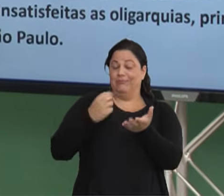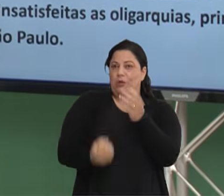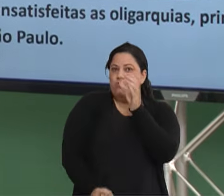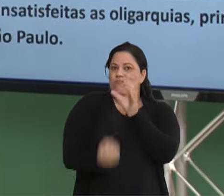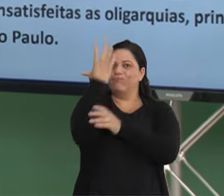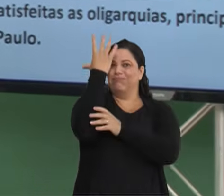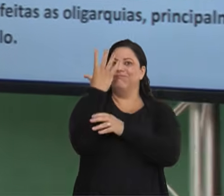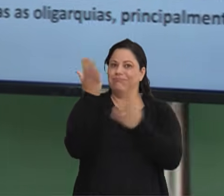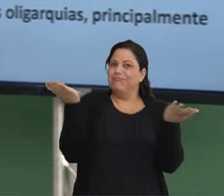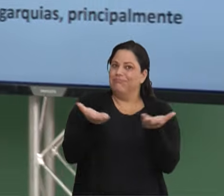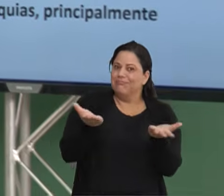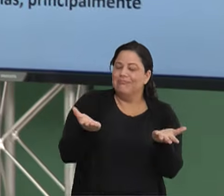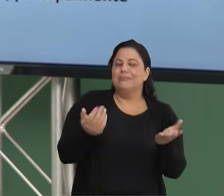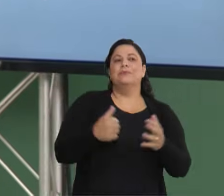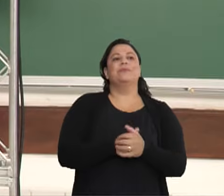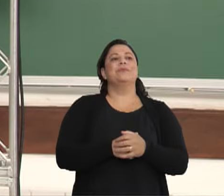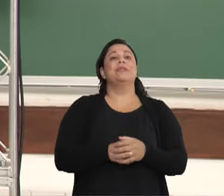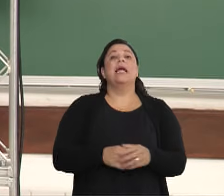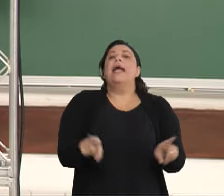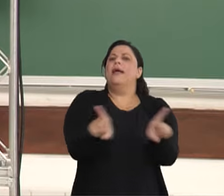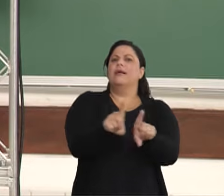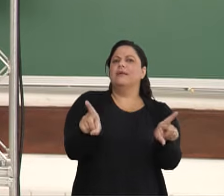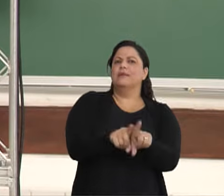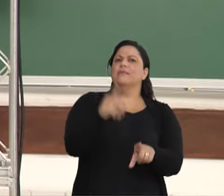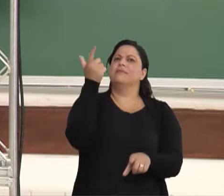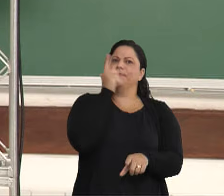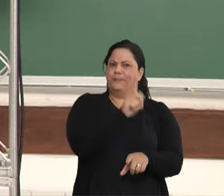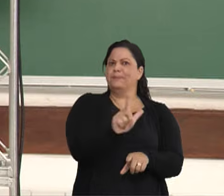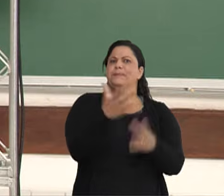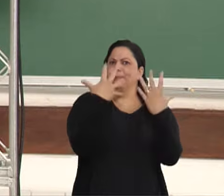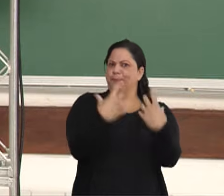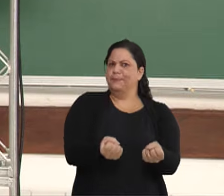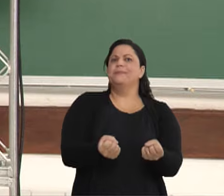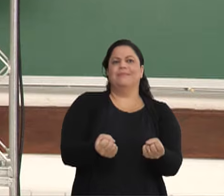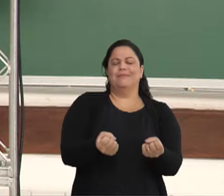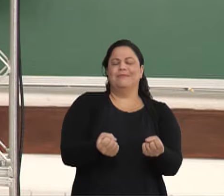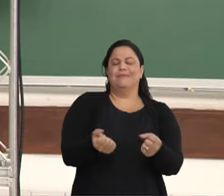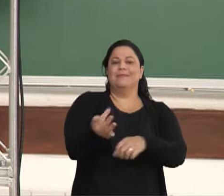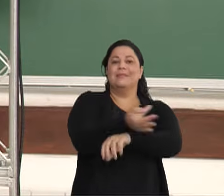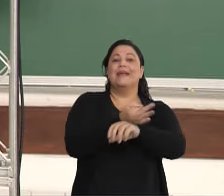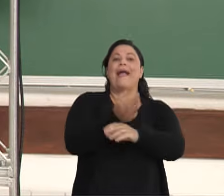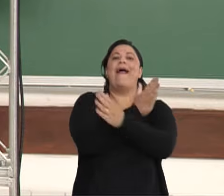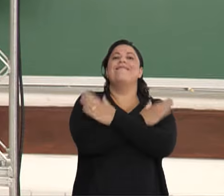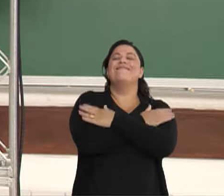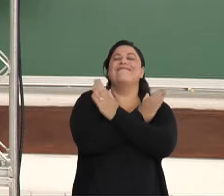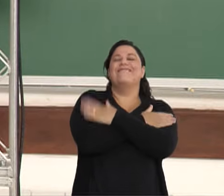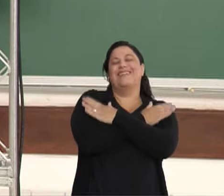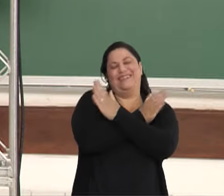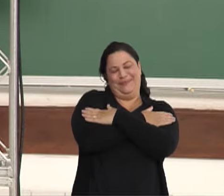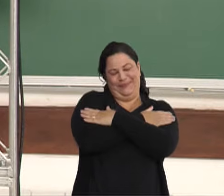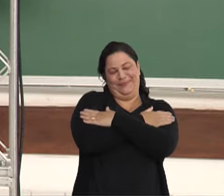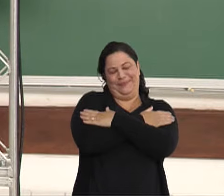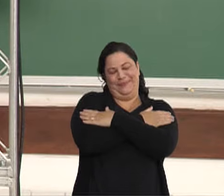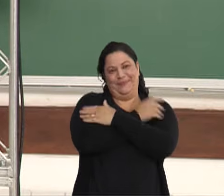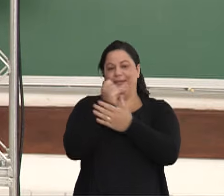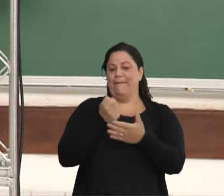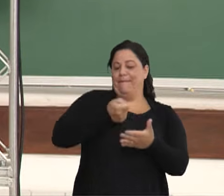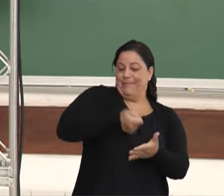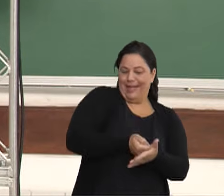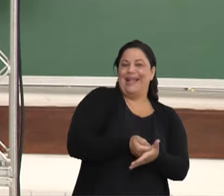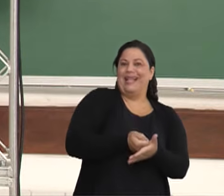do trabalhador. E ainda concedeu o direito a férias remuneradas. Então agora o trabalhador não seria